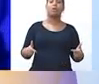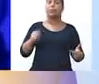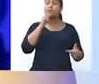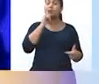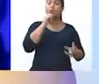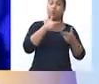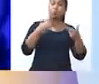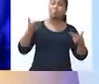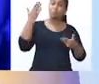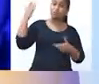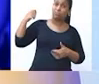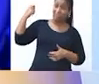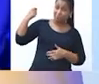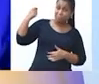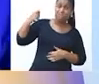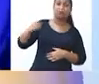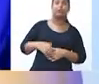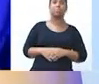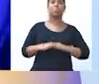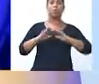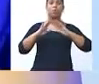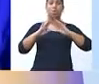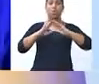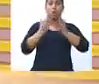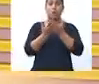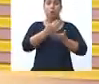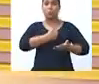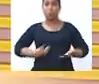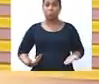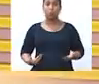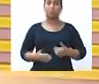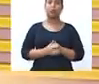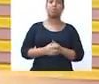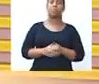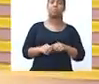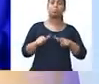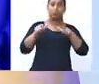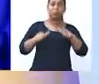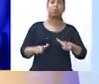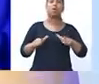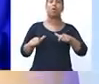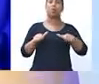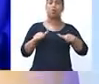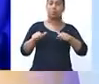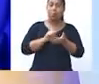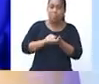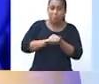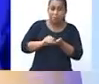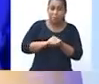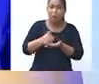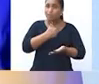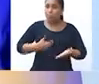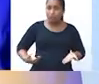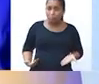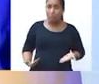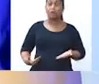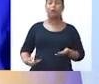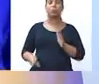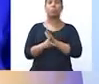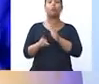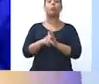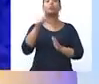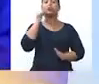bandeiras antigas do feminismo, né? Creche pública, lavanderias públicas, ou seja, lugares em que os serviços da